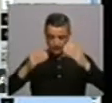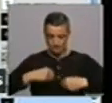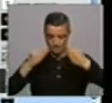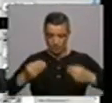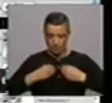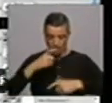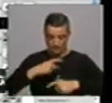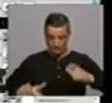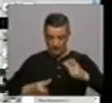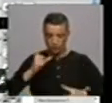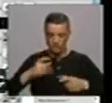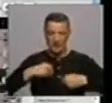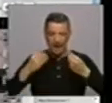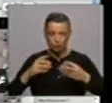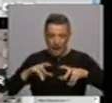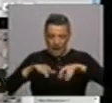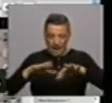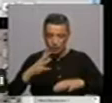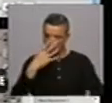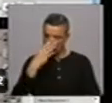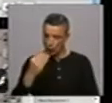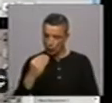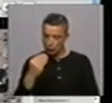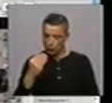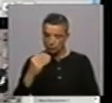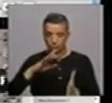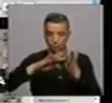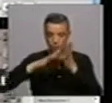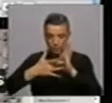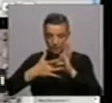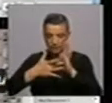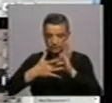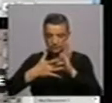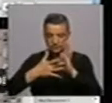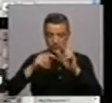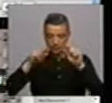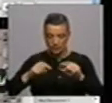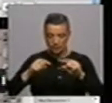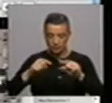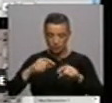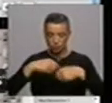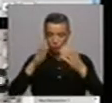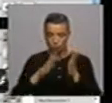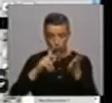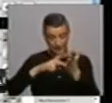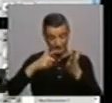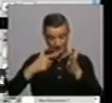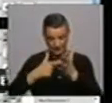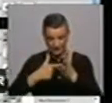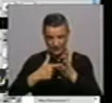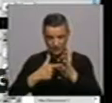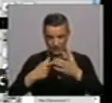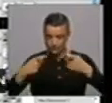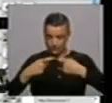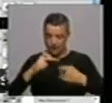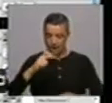no México e golfinhos fluviais no Brasil. E, portanto, utilizando precisamente técnicas de astrofísica,